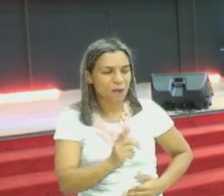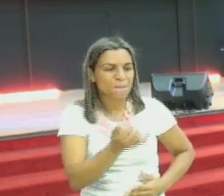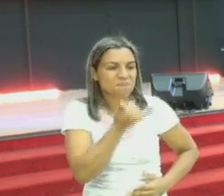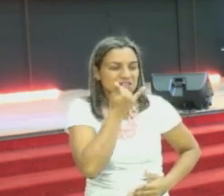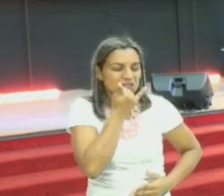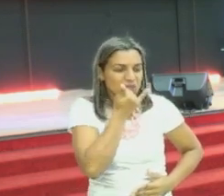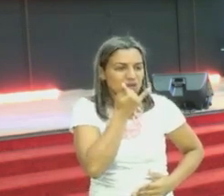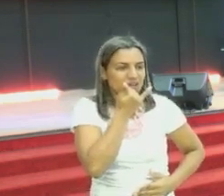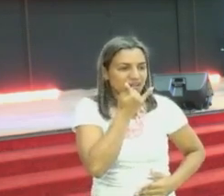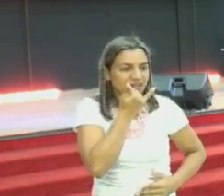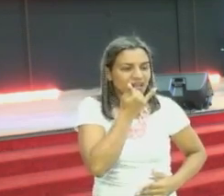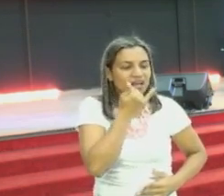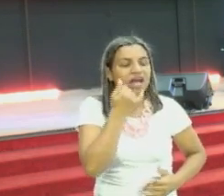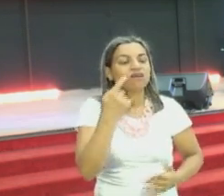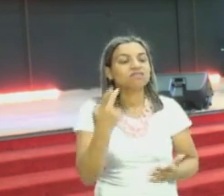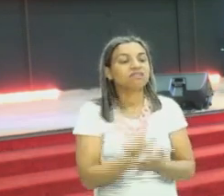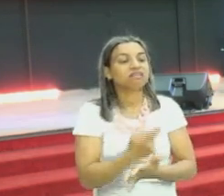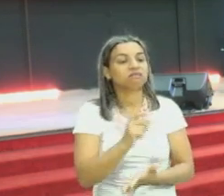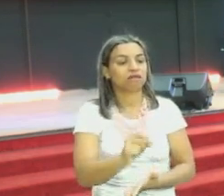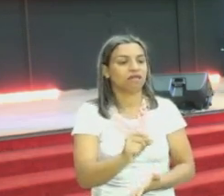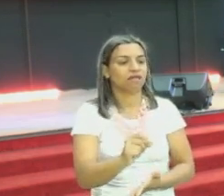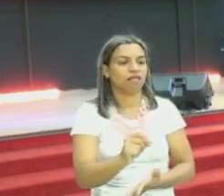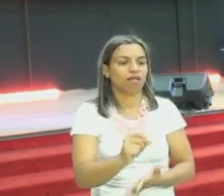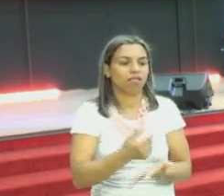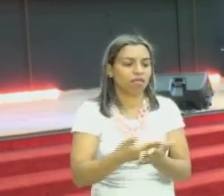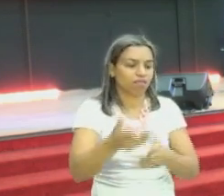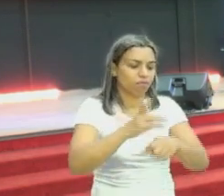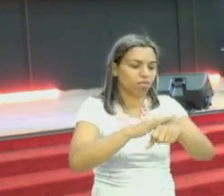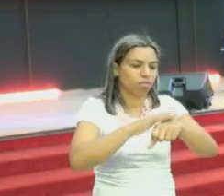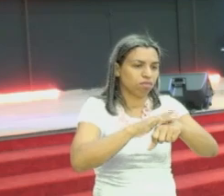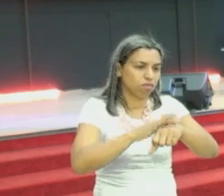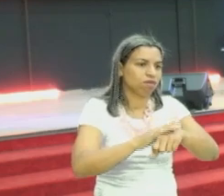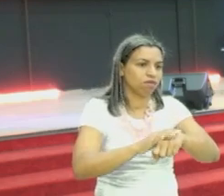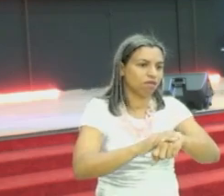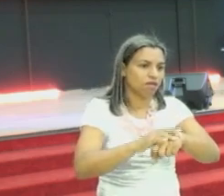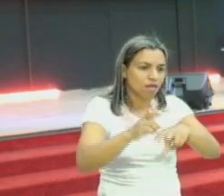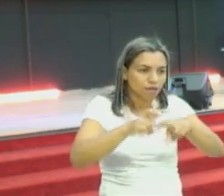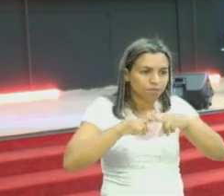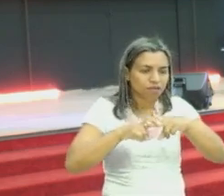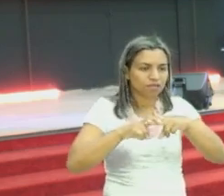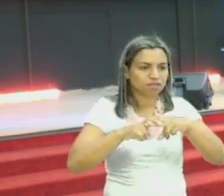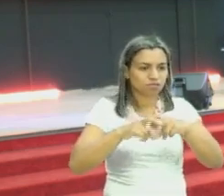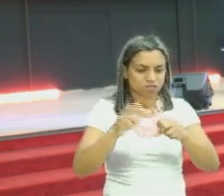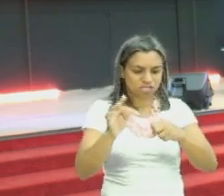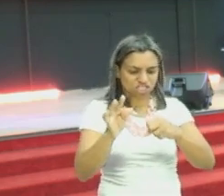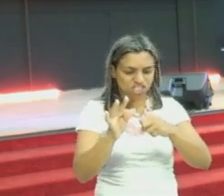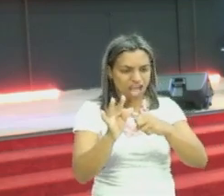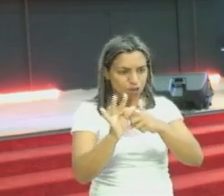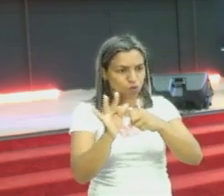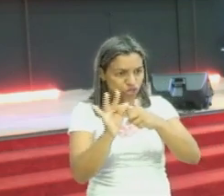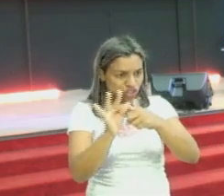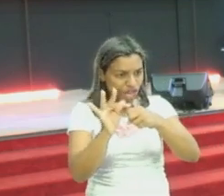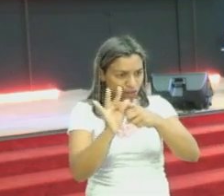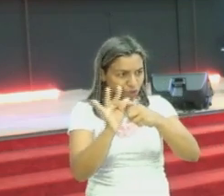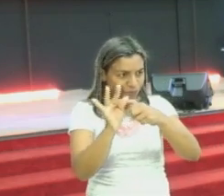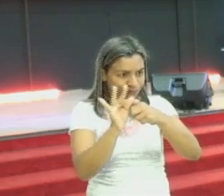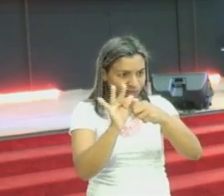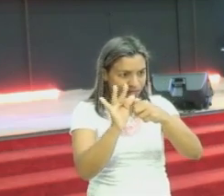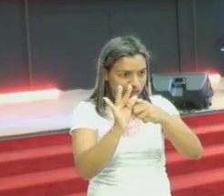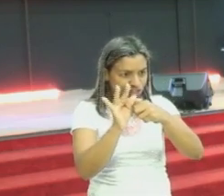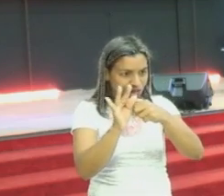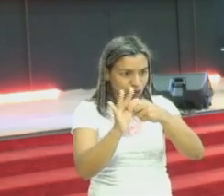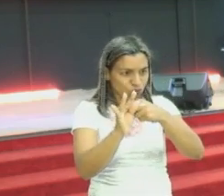perdão, acaba adoecendo. É por isso que Tiago nos alerta na epístola de